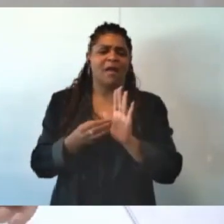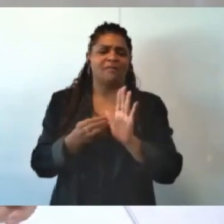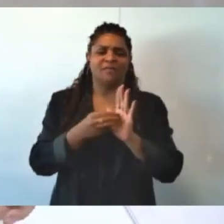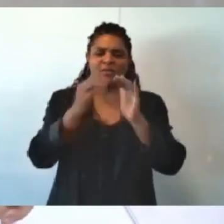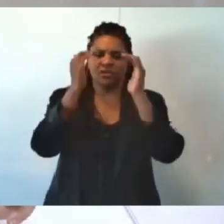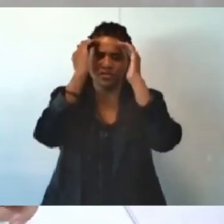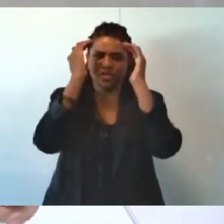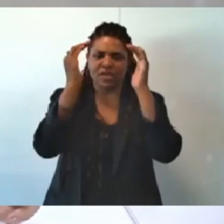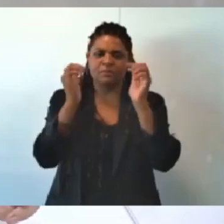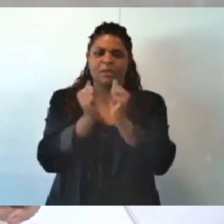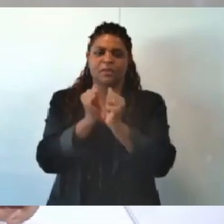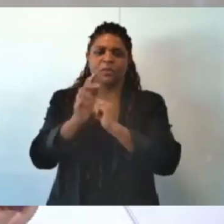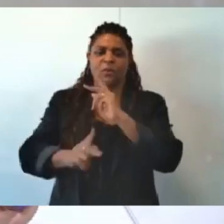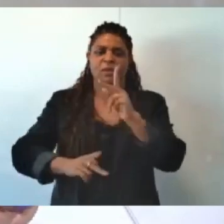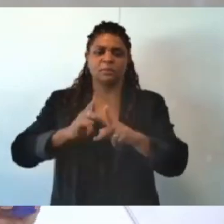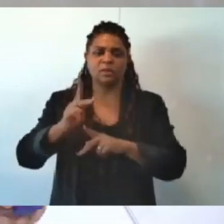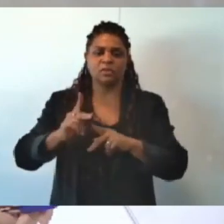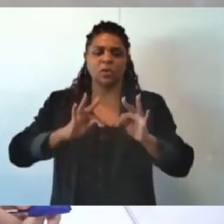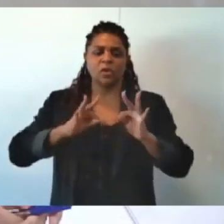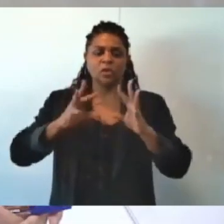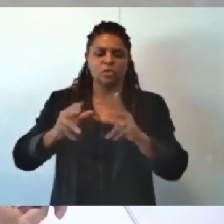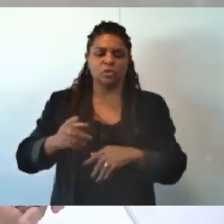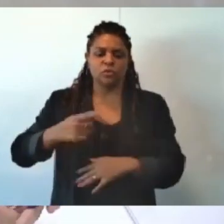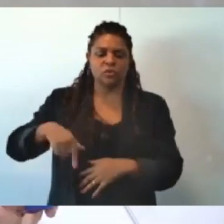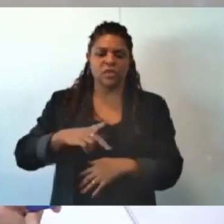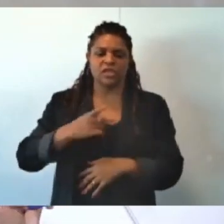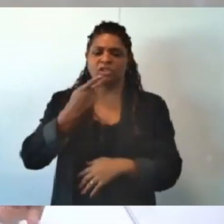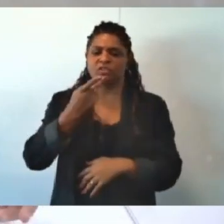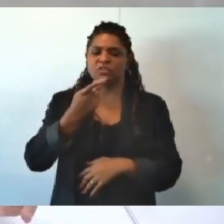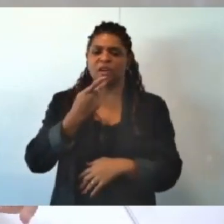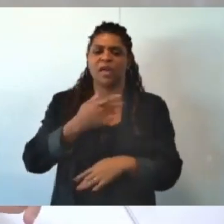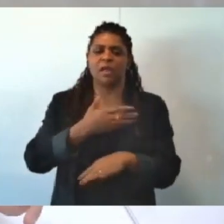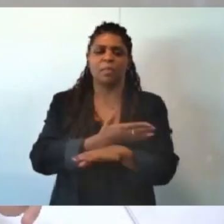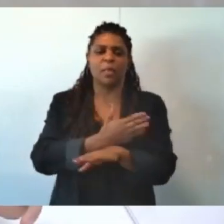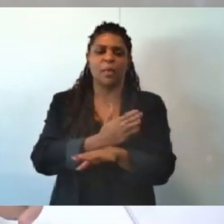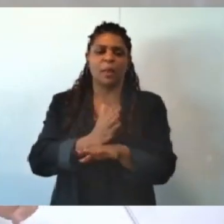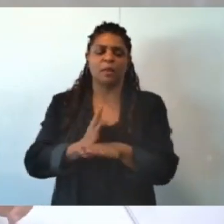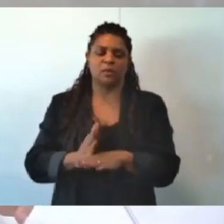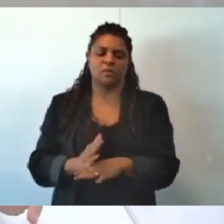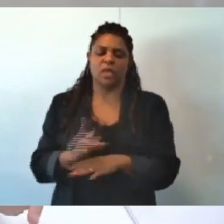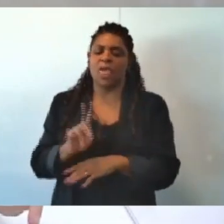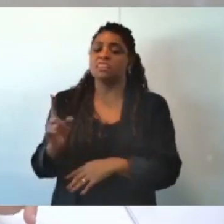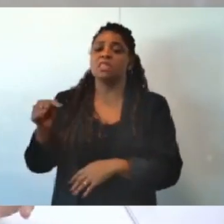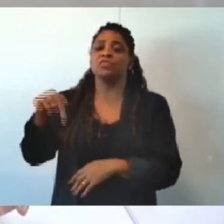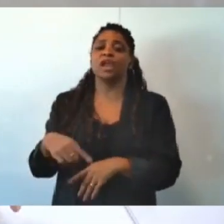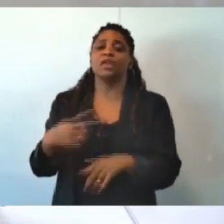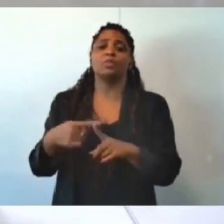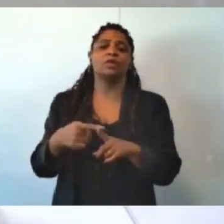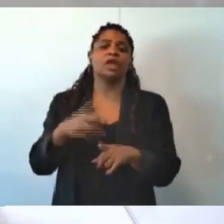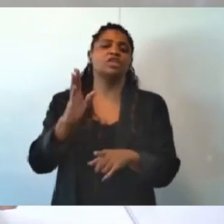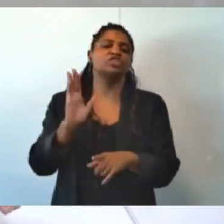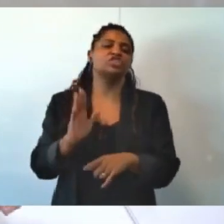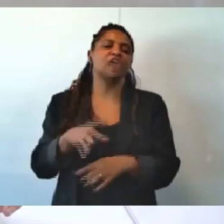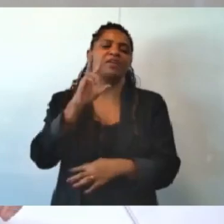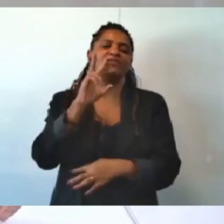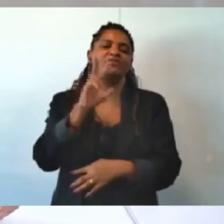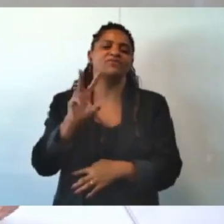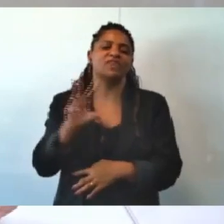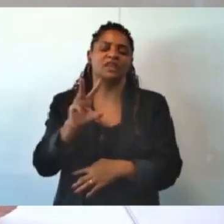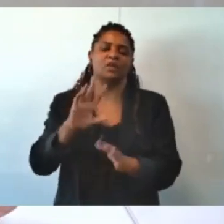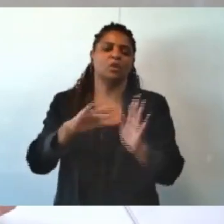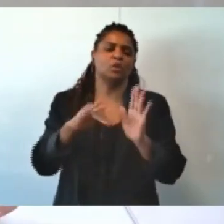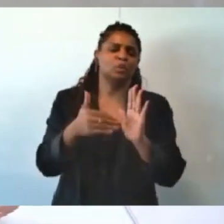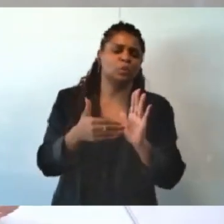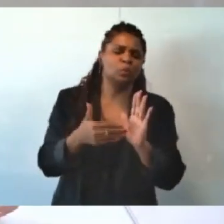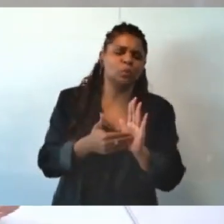que nós viemos falando esse tempo todo. Não estão aqui porque já escutaram tudo que nós falamos aqui, nos escutam há um ano e meio. Então,